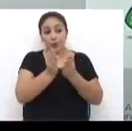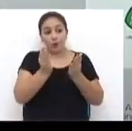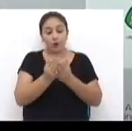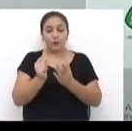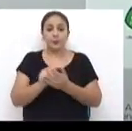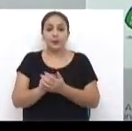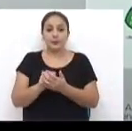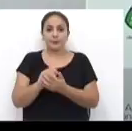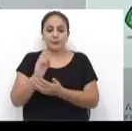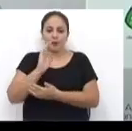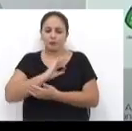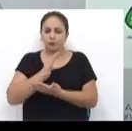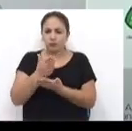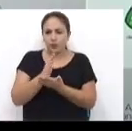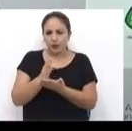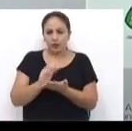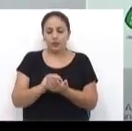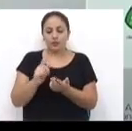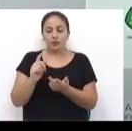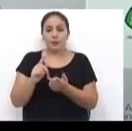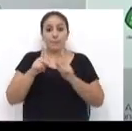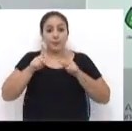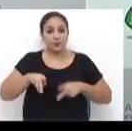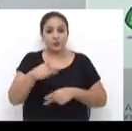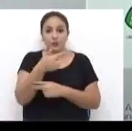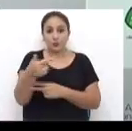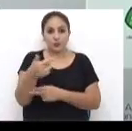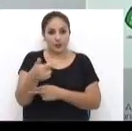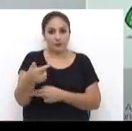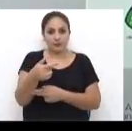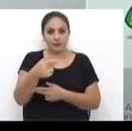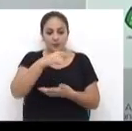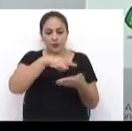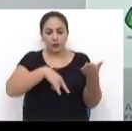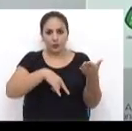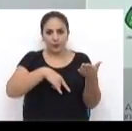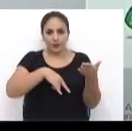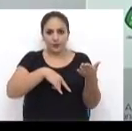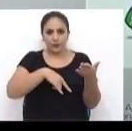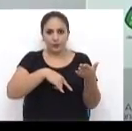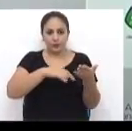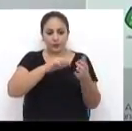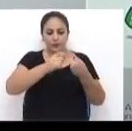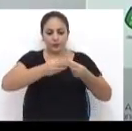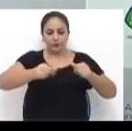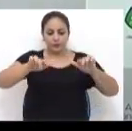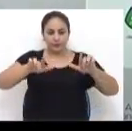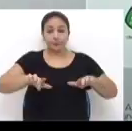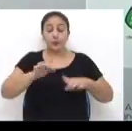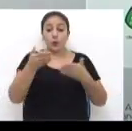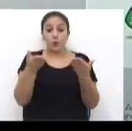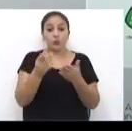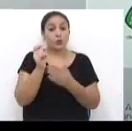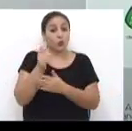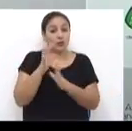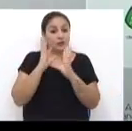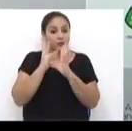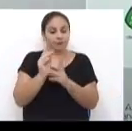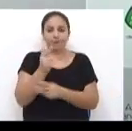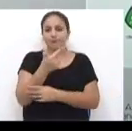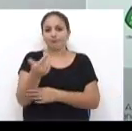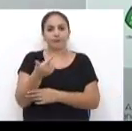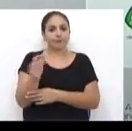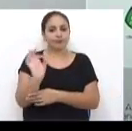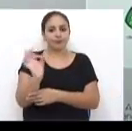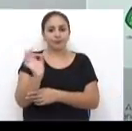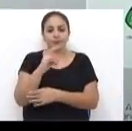documentação do seu terreno, que ninguém tem hoje em Passo Fundo. A maioria das pessoas eles não tem um documento. Aonde essas pessoas moram